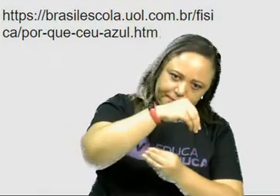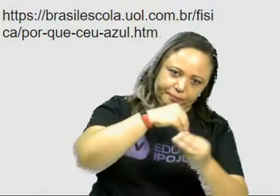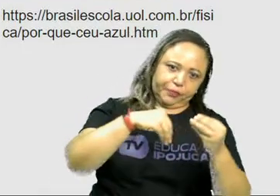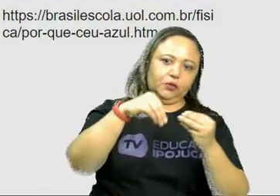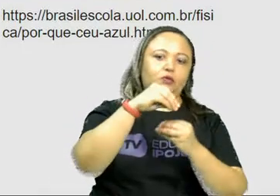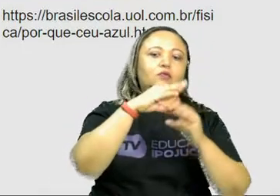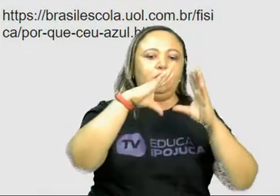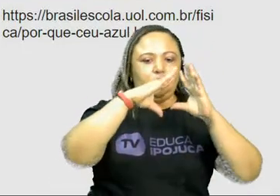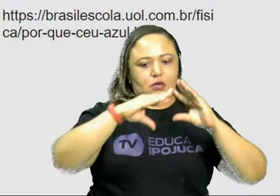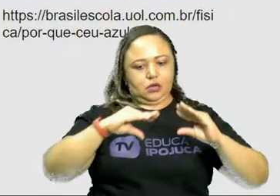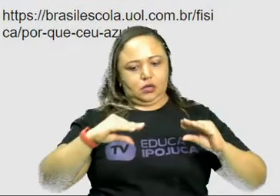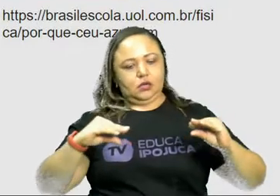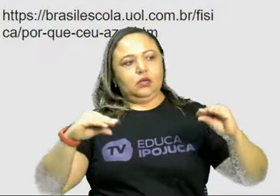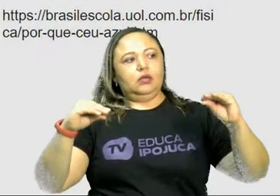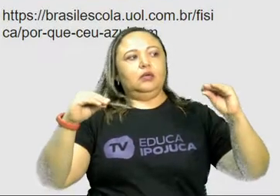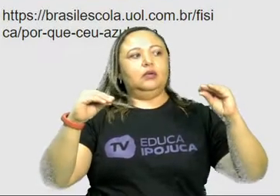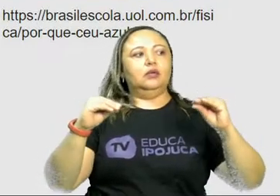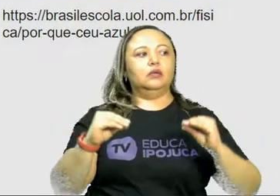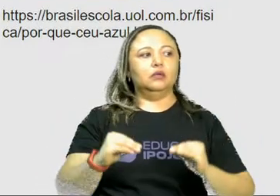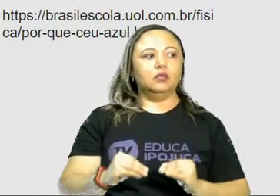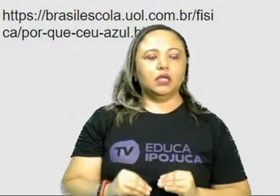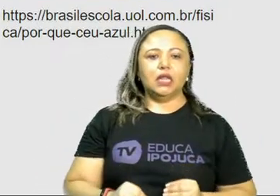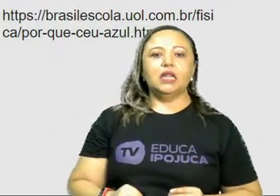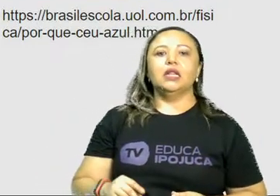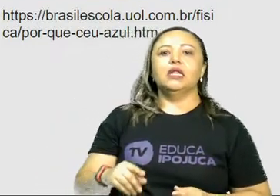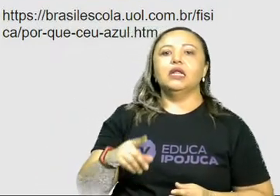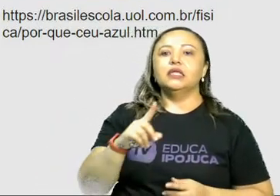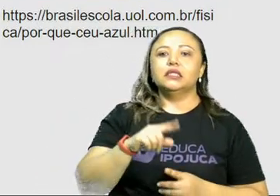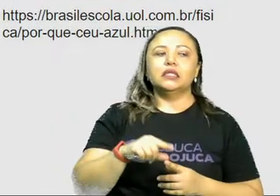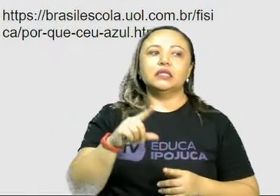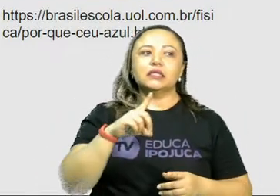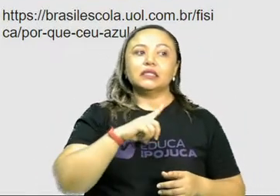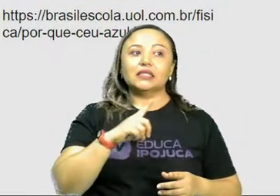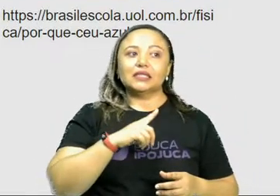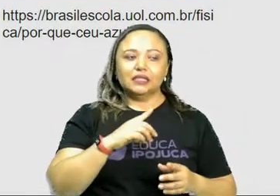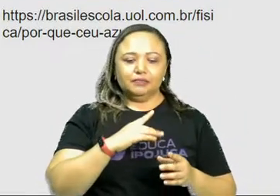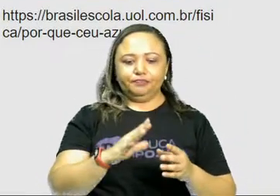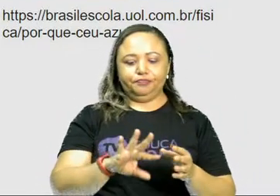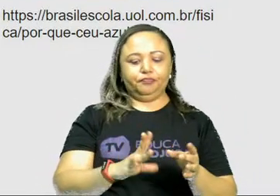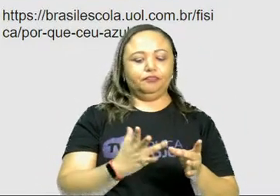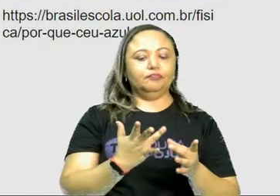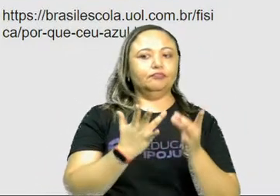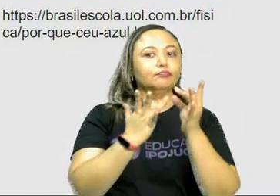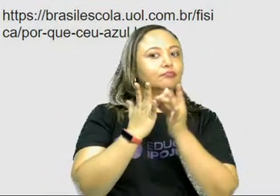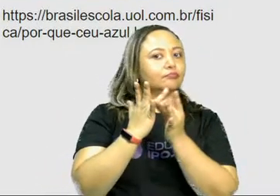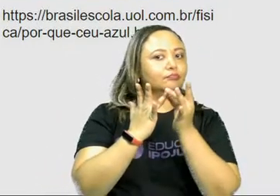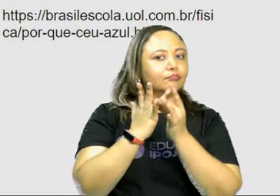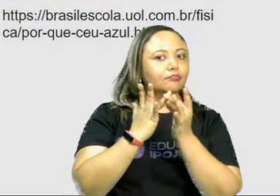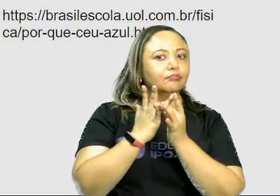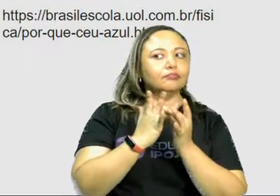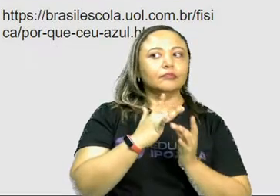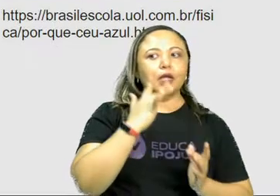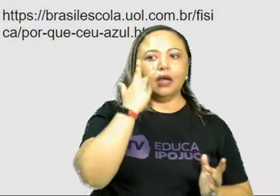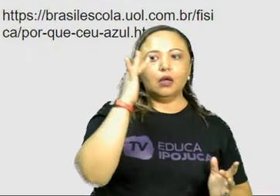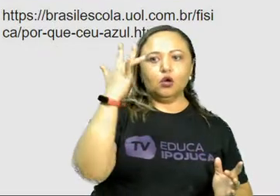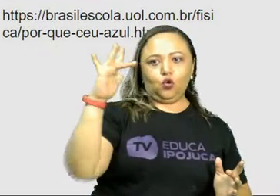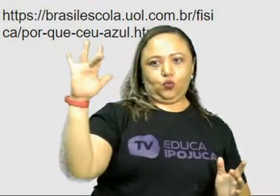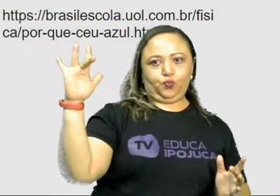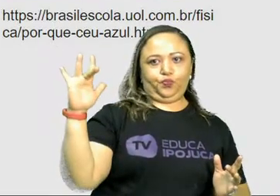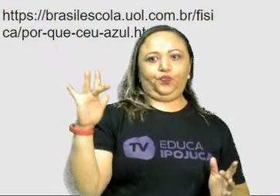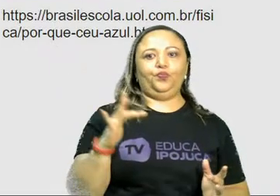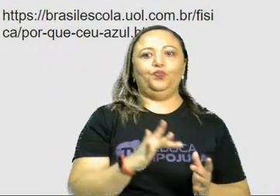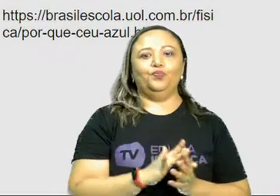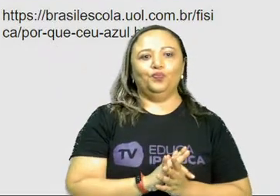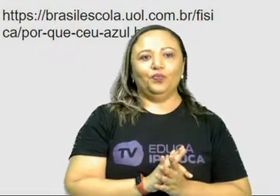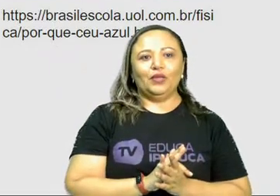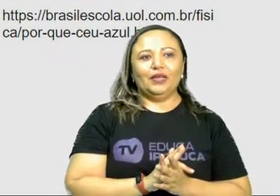mistura líquida. De uma mistura sólida, nós temos as alianças. As alianças elas são de ouro, mas